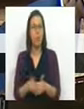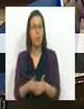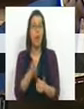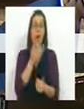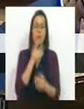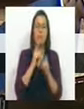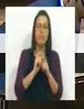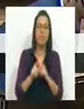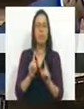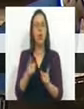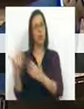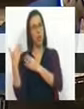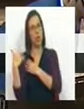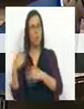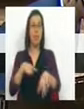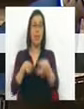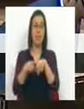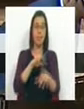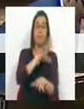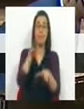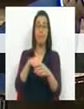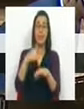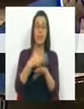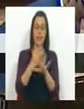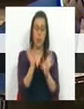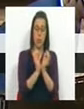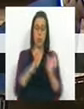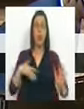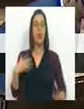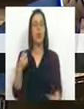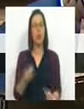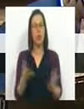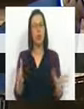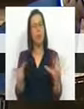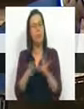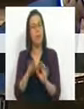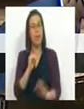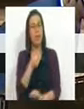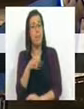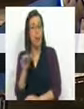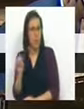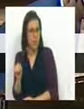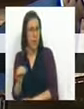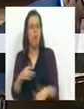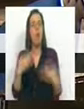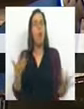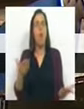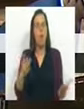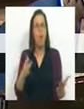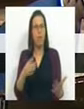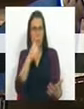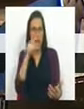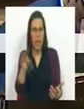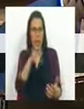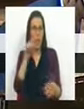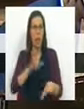passe por definir responsabilidades políticas que envolvam o setor social solidário, em concreto com as GPSS, ou acham que será um